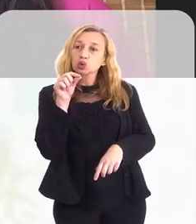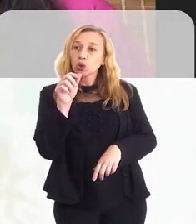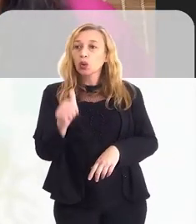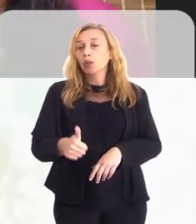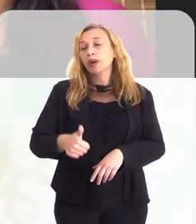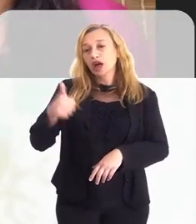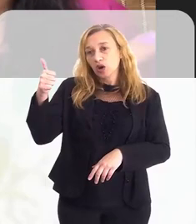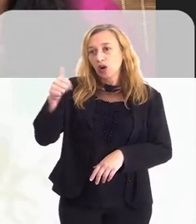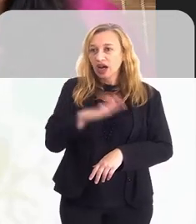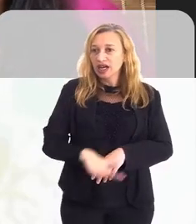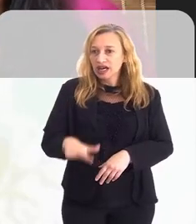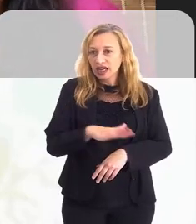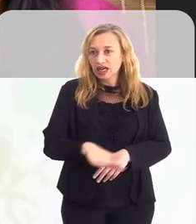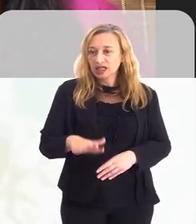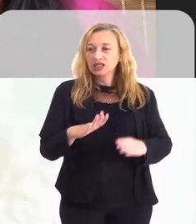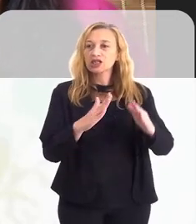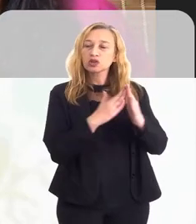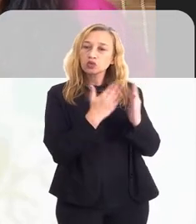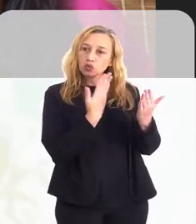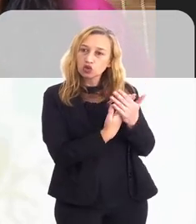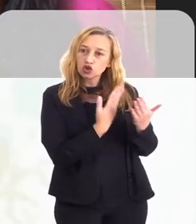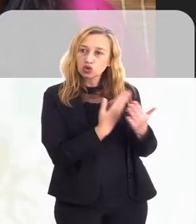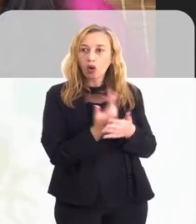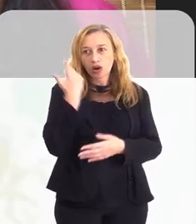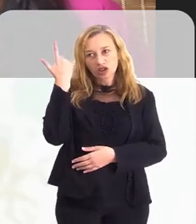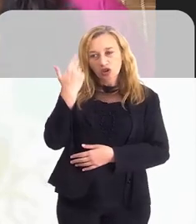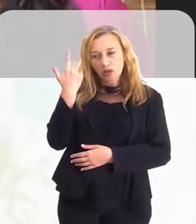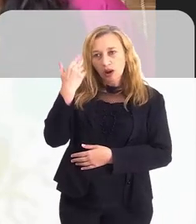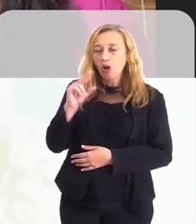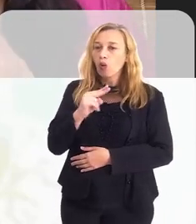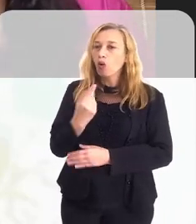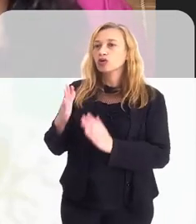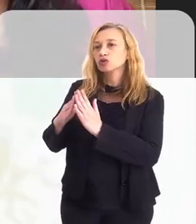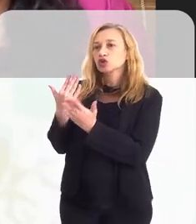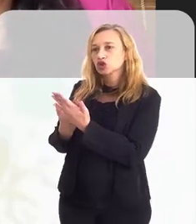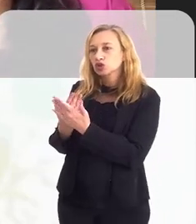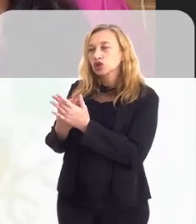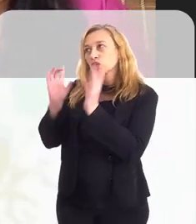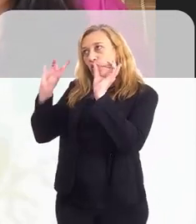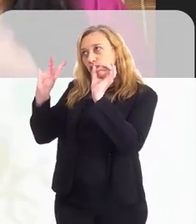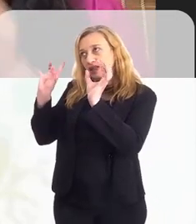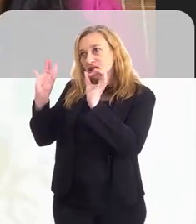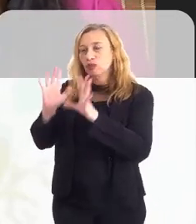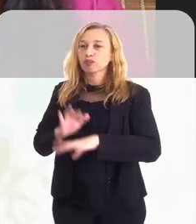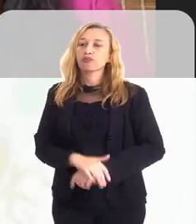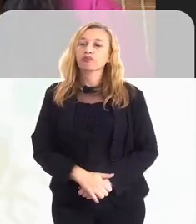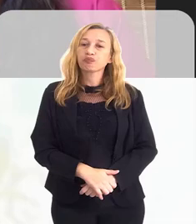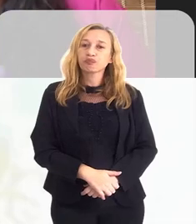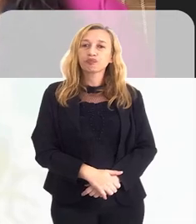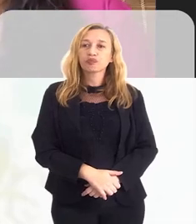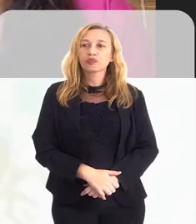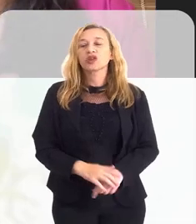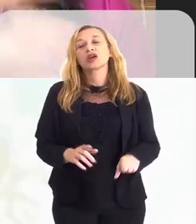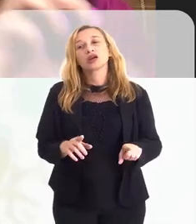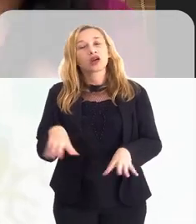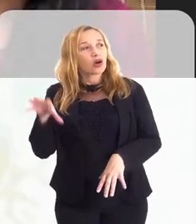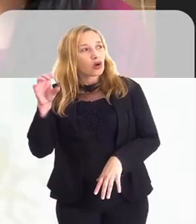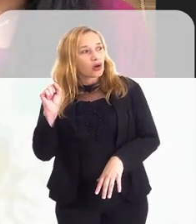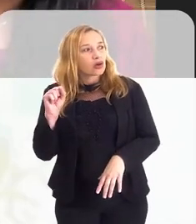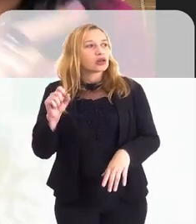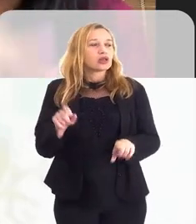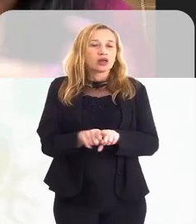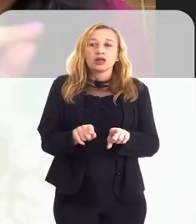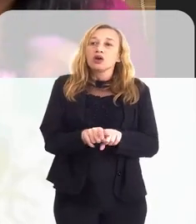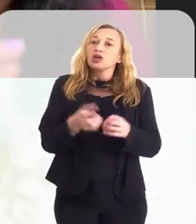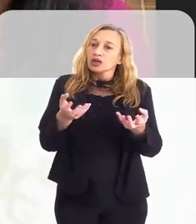devem escolher se é melhor a criança estar na escola regular ou a criança estar numa escola especial. E também